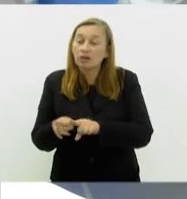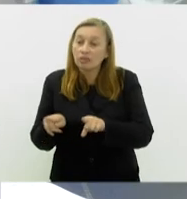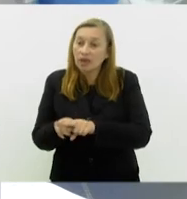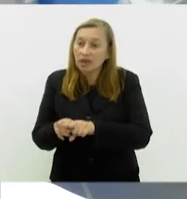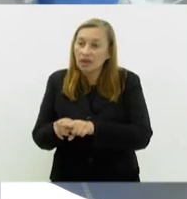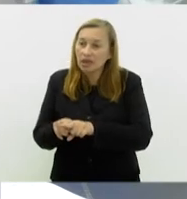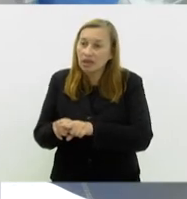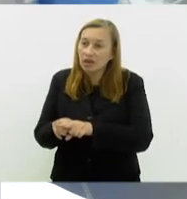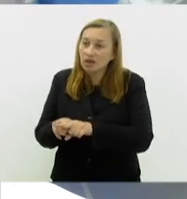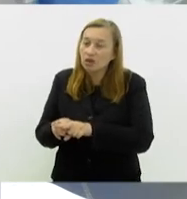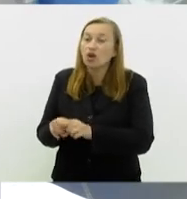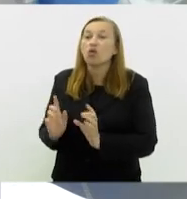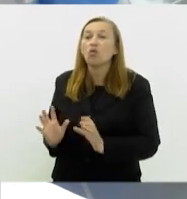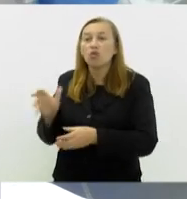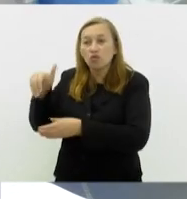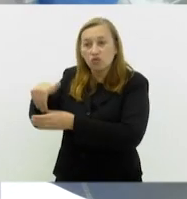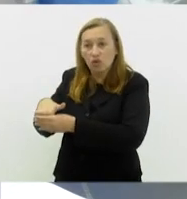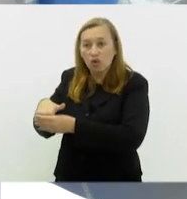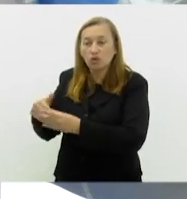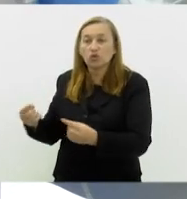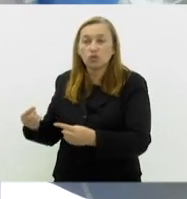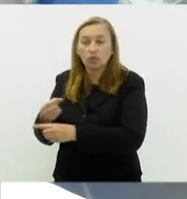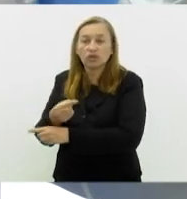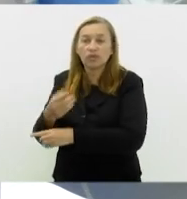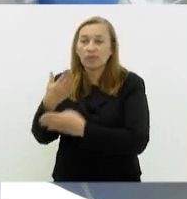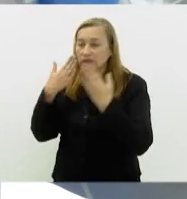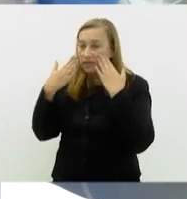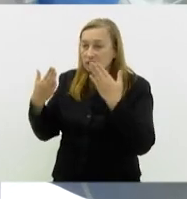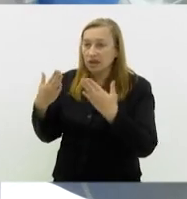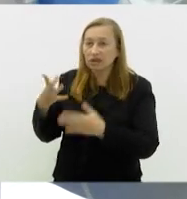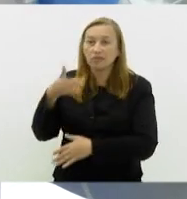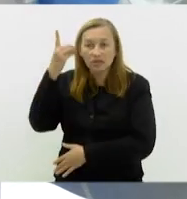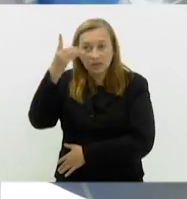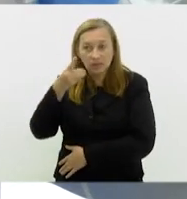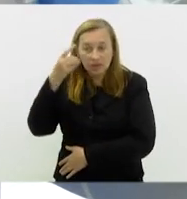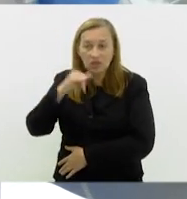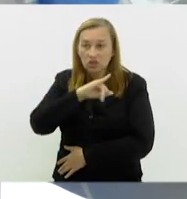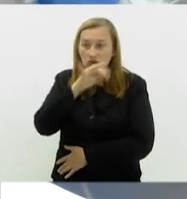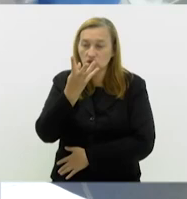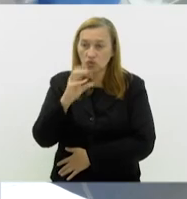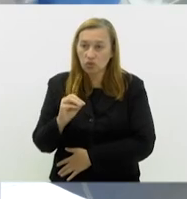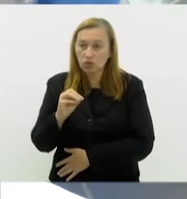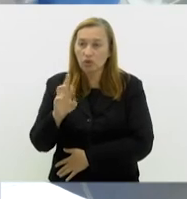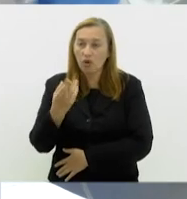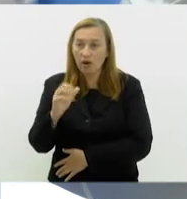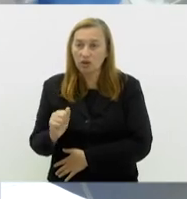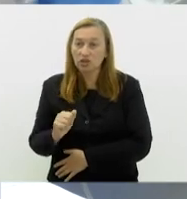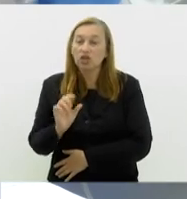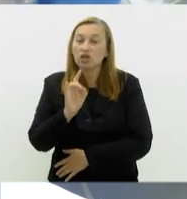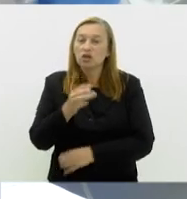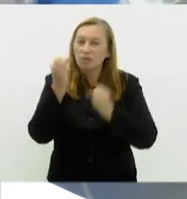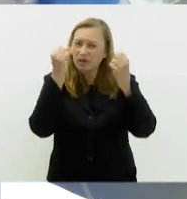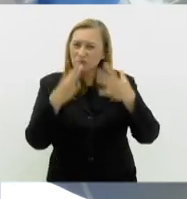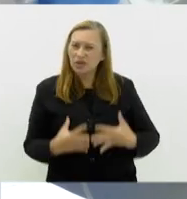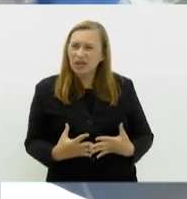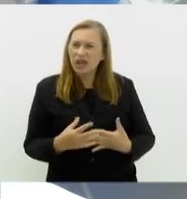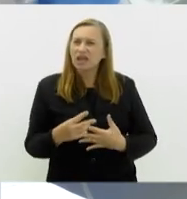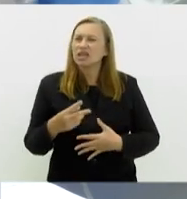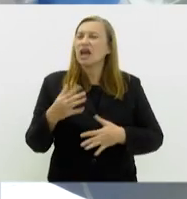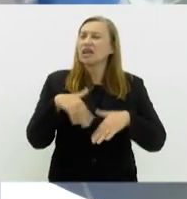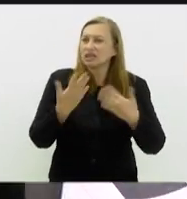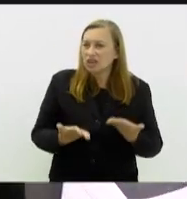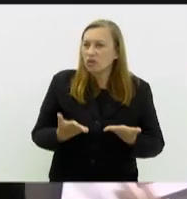na no decorrer o voto divergente apresentado pelo Deputado deordem Jú R rapidamente só para esclarecimento então esses votos